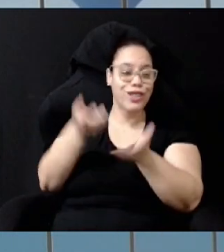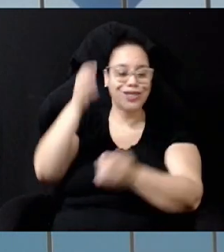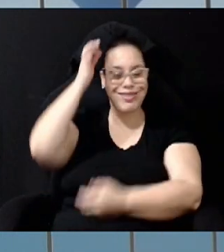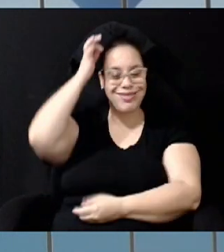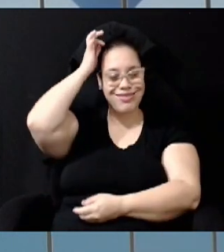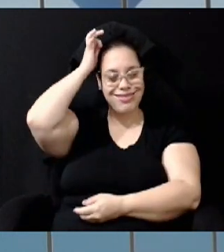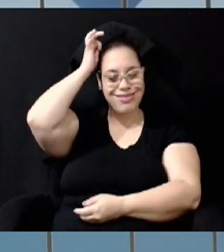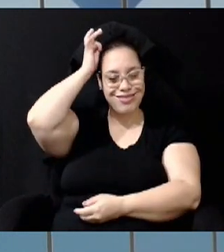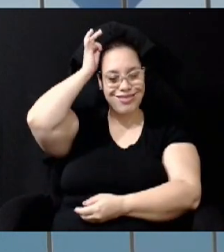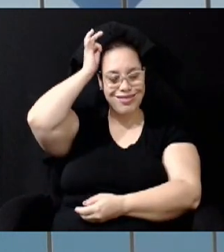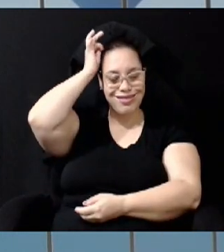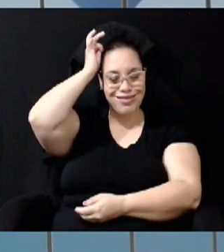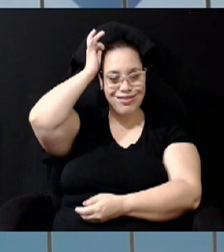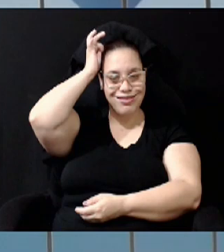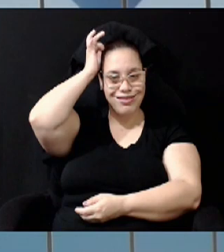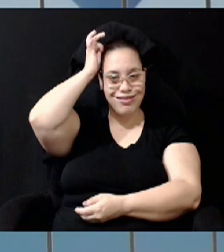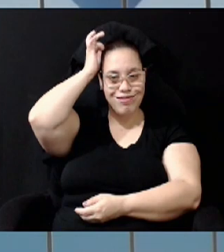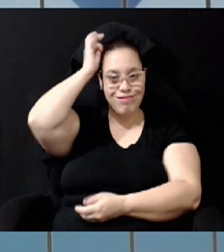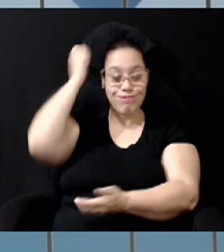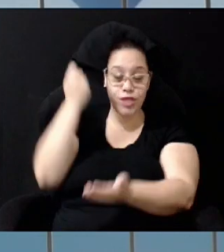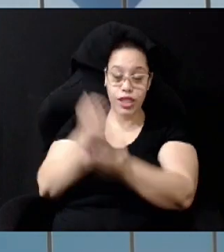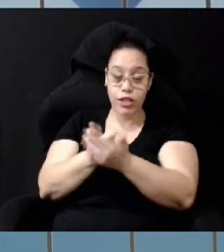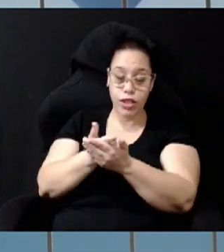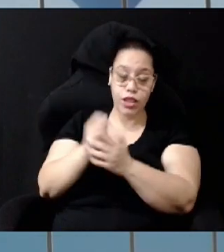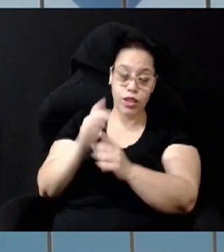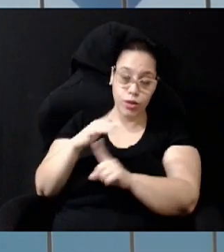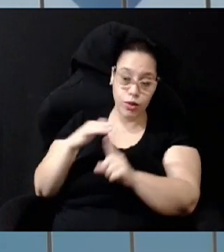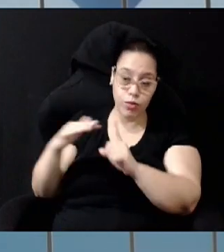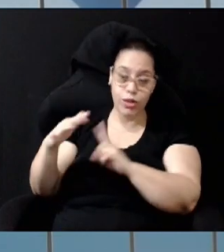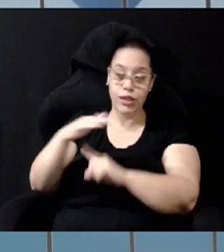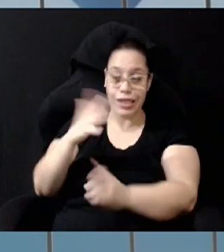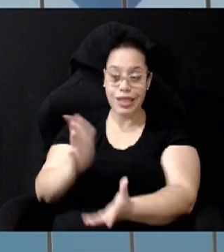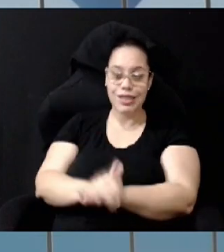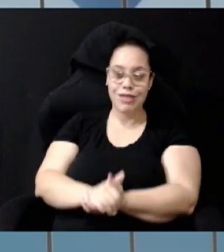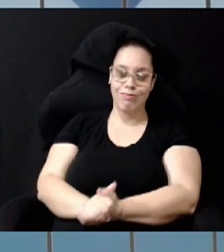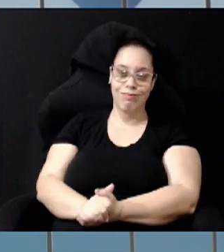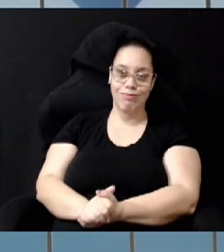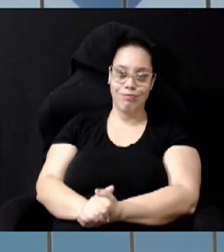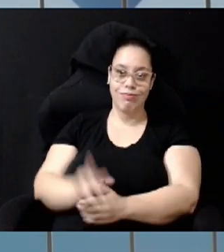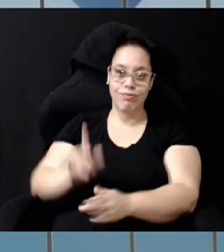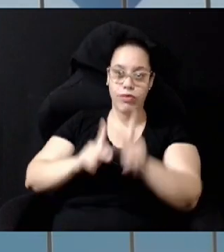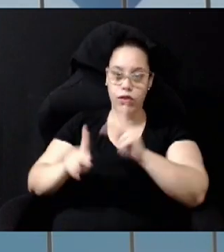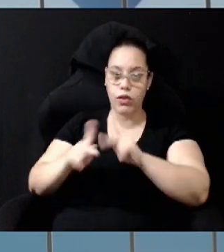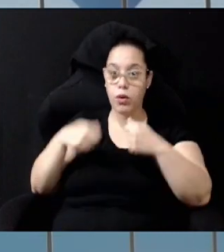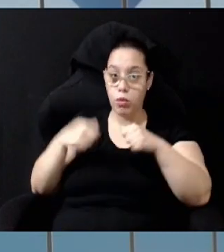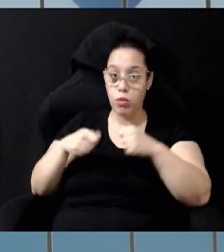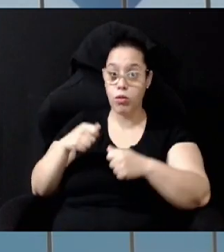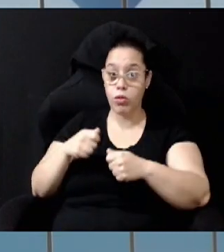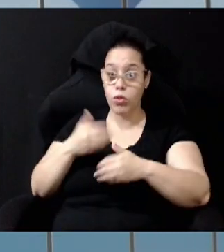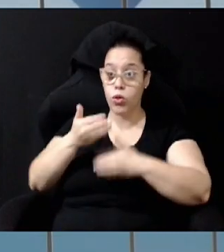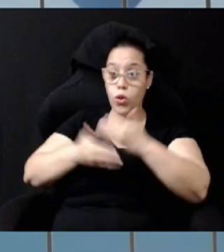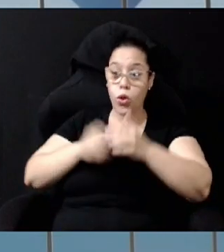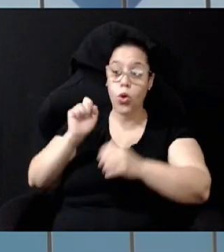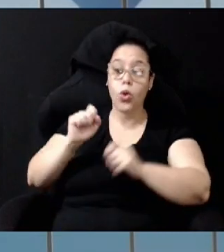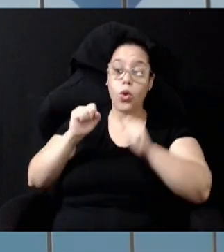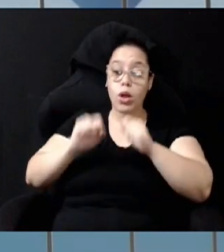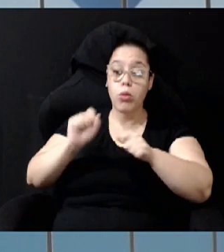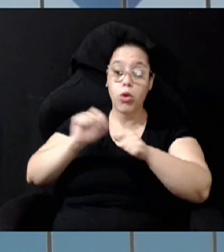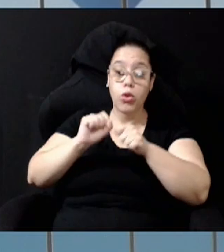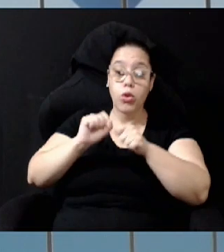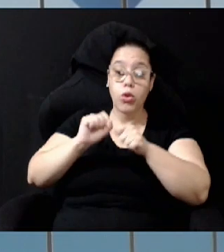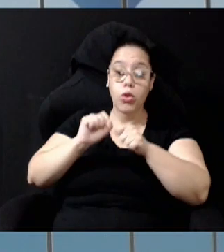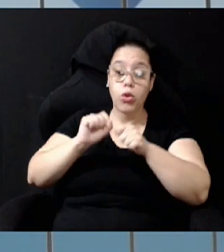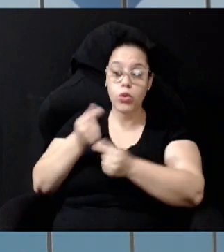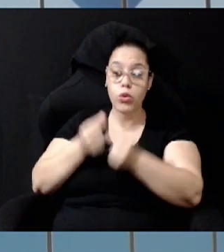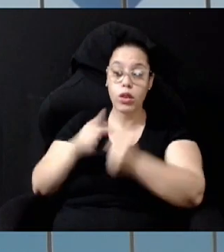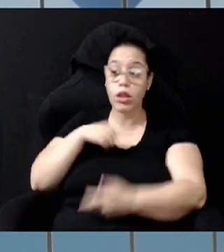do pagamento por serviços ambientais. Então, é algo que acho que a população também precisa se inteirar do que ela pode fazer, que recursos ela pode ter